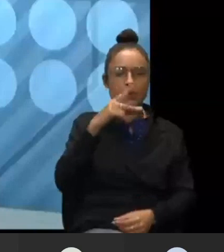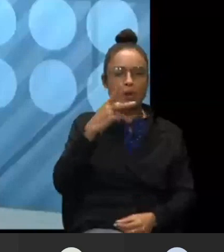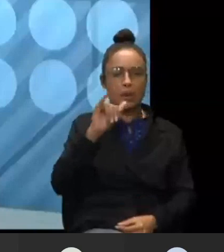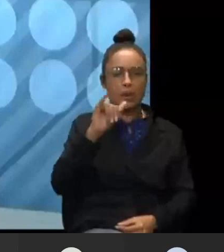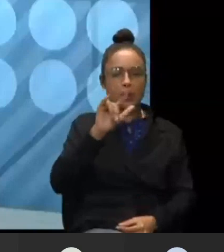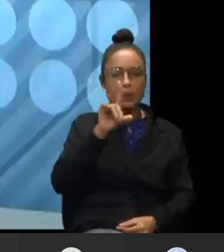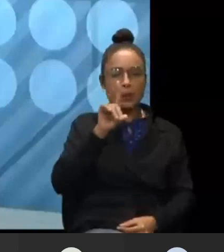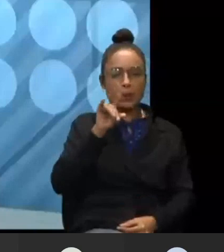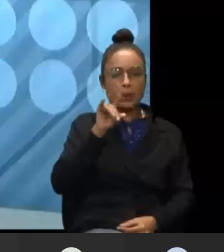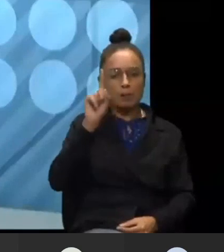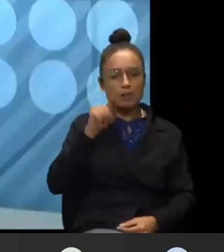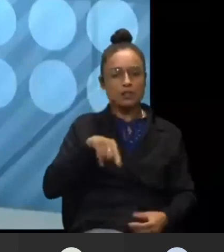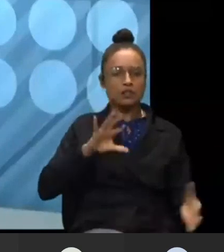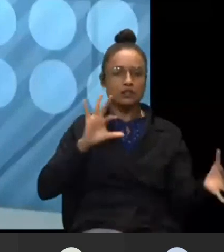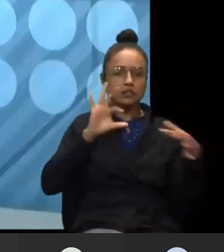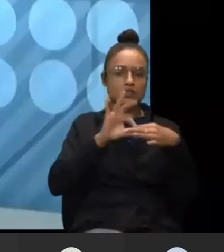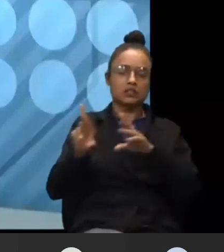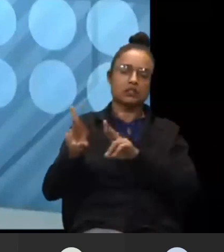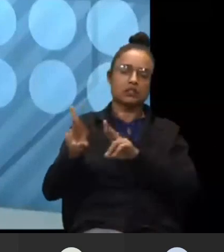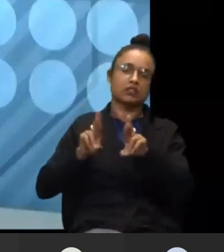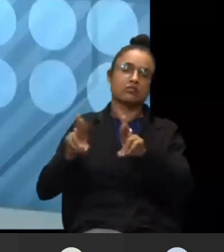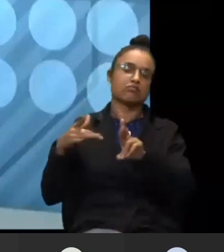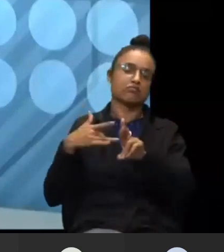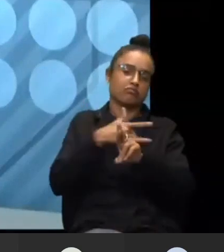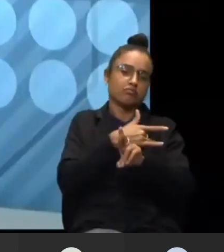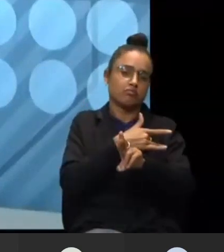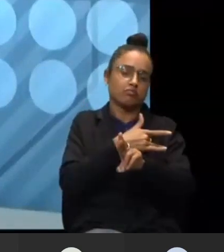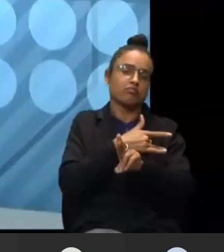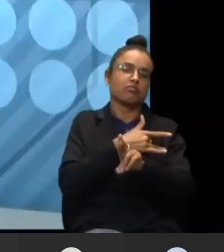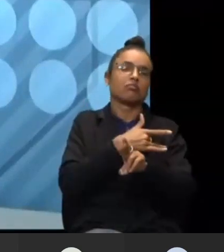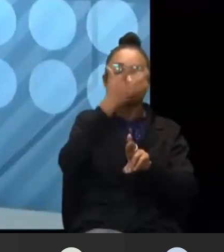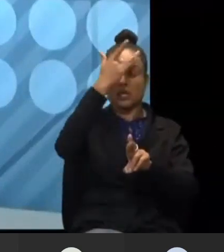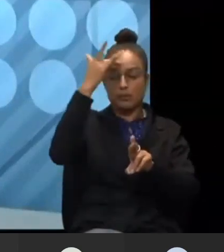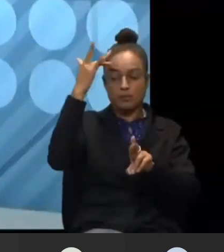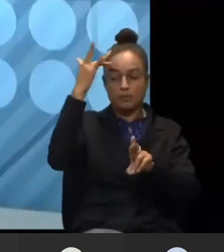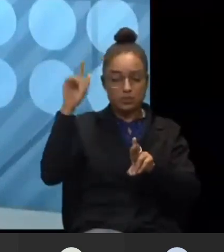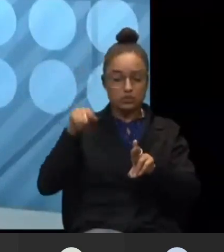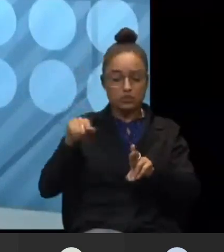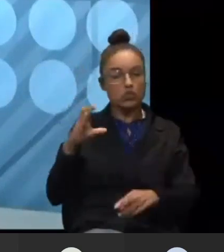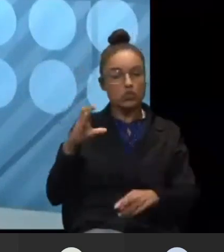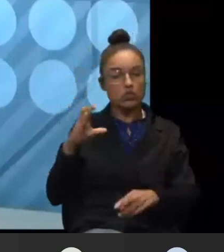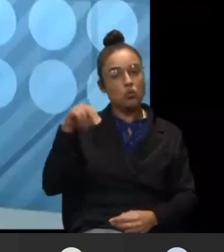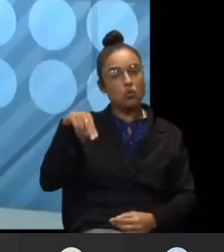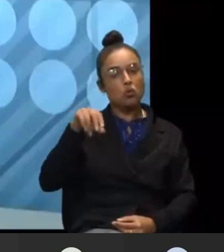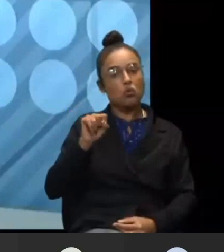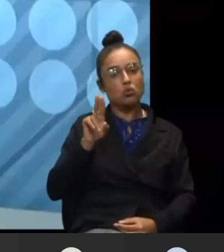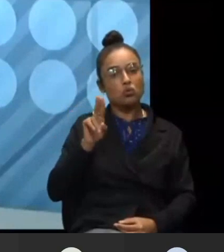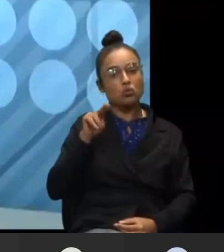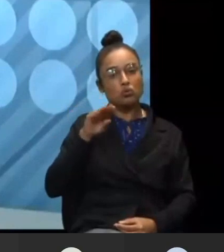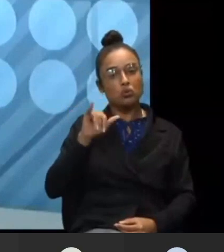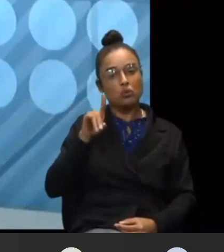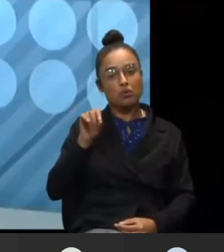diretamente relacionados com a nossa saúde, com a saúde do consumidor. Então, essa relação com a saúde faz-se